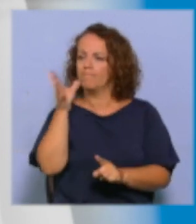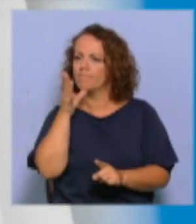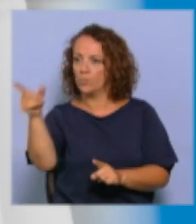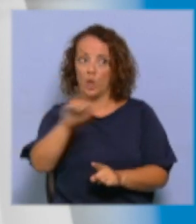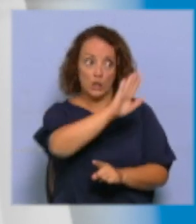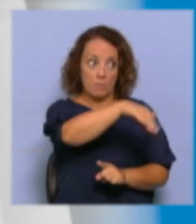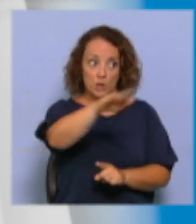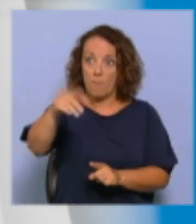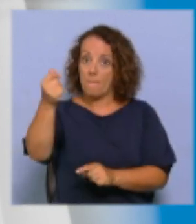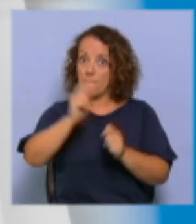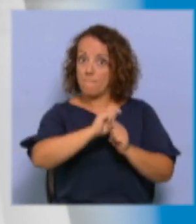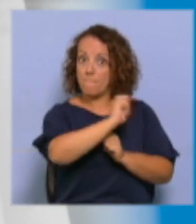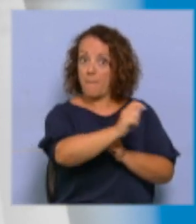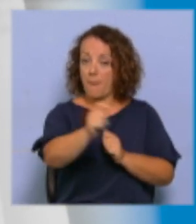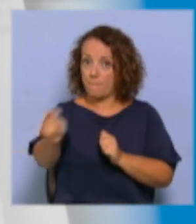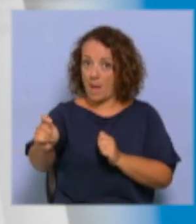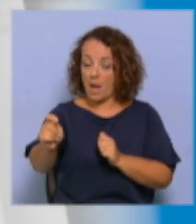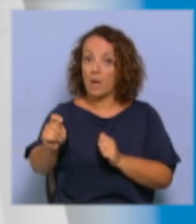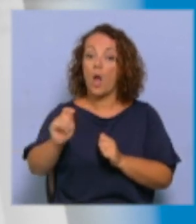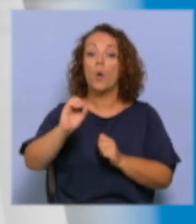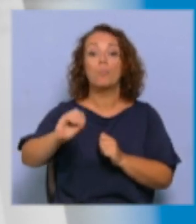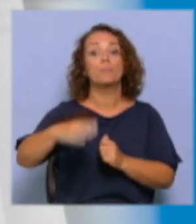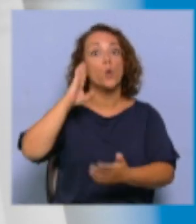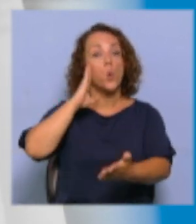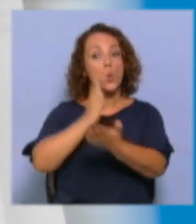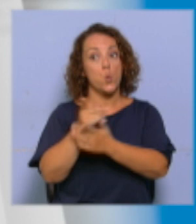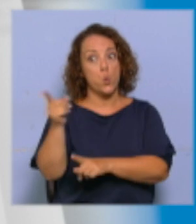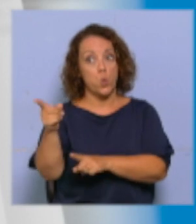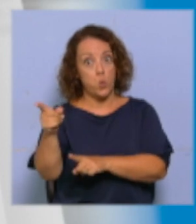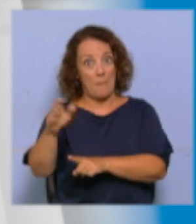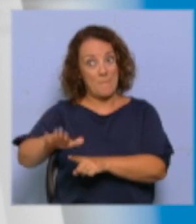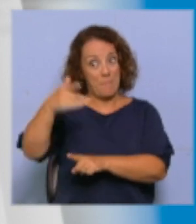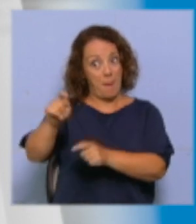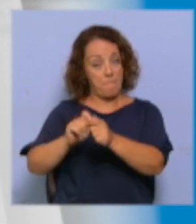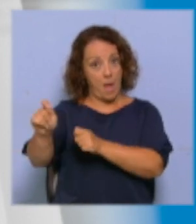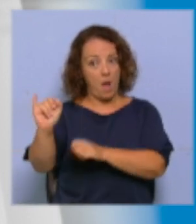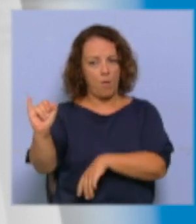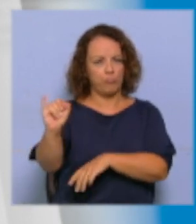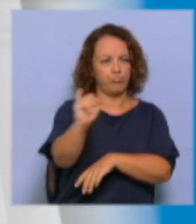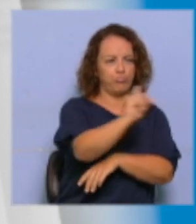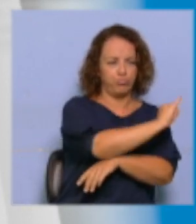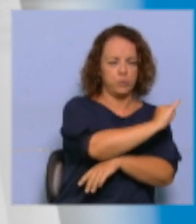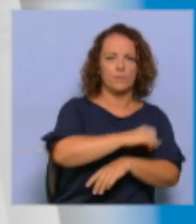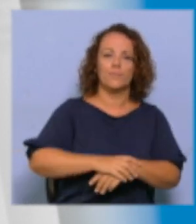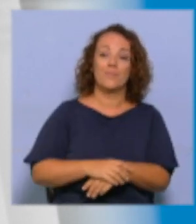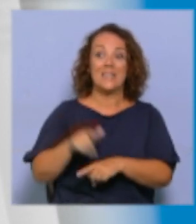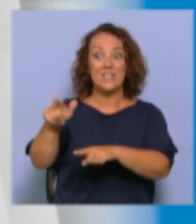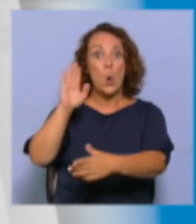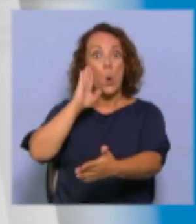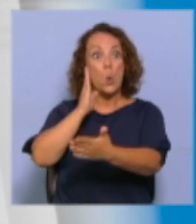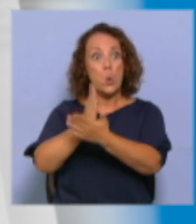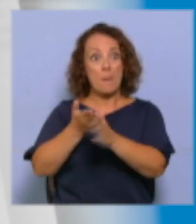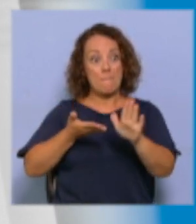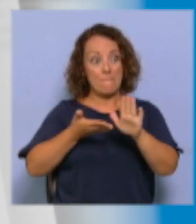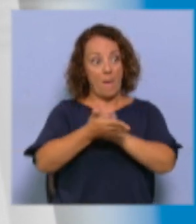paga-lhes o salário, a começar pelos últimos e a acabar nos primeiros. Vieram os do entardecer e receberam